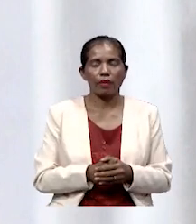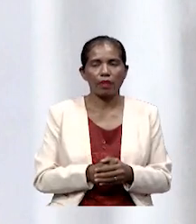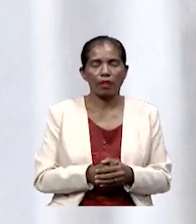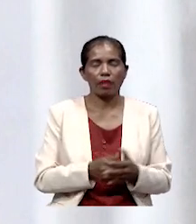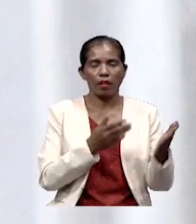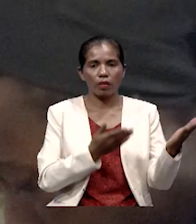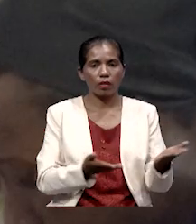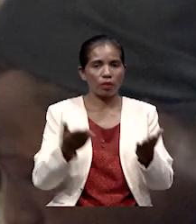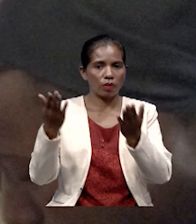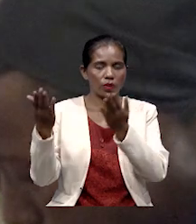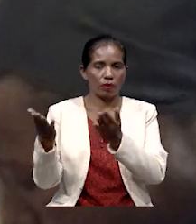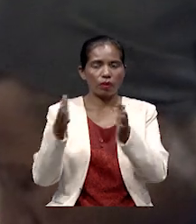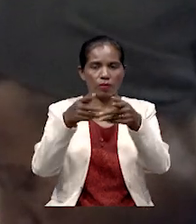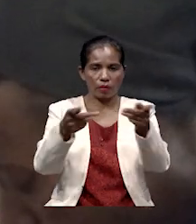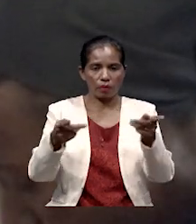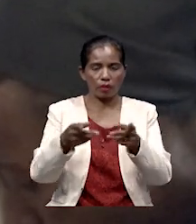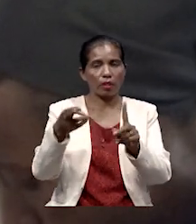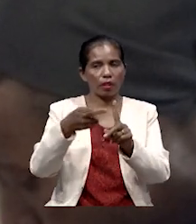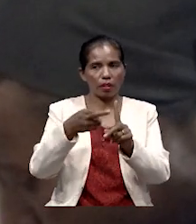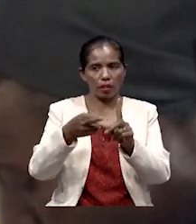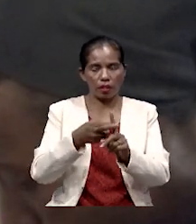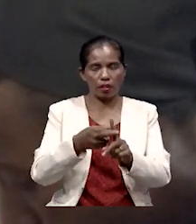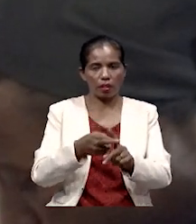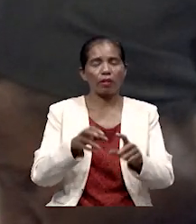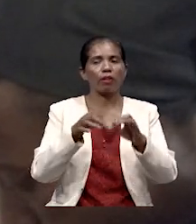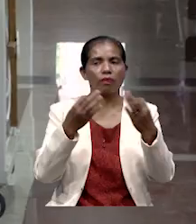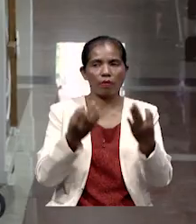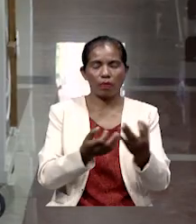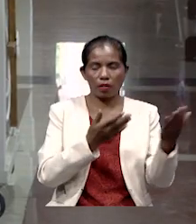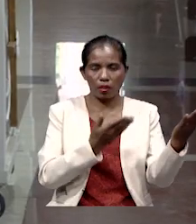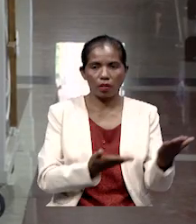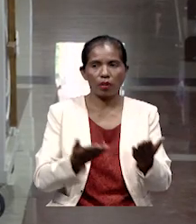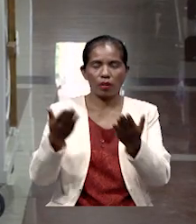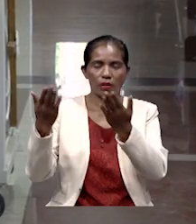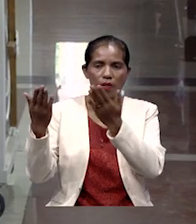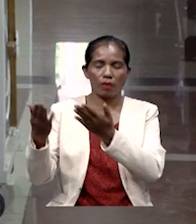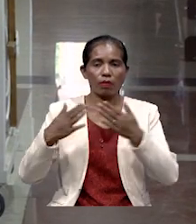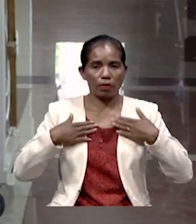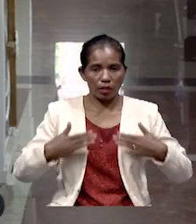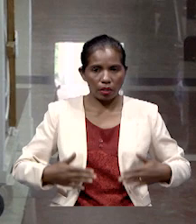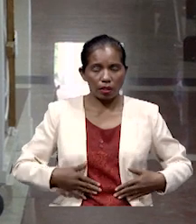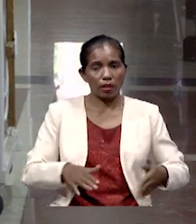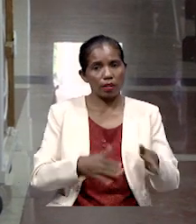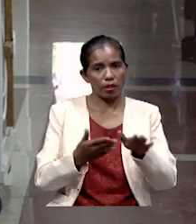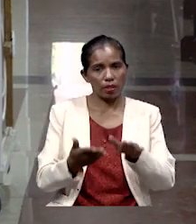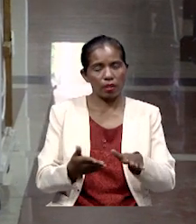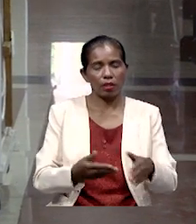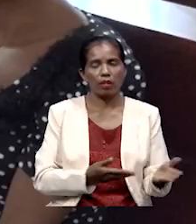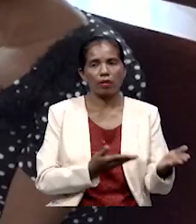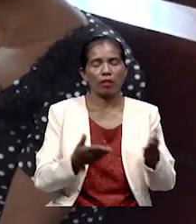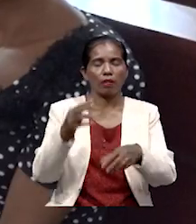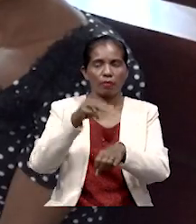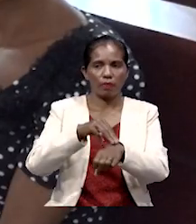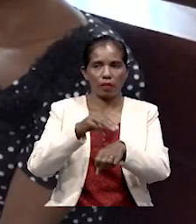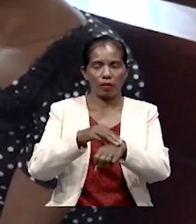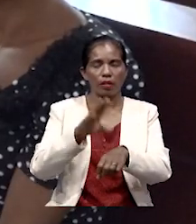halot saudoso e hanya fatin descansa ikus, família lori mate isin saudoso nian, hodi halo misa requeng e